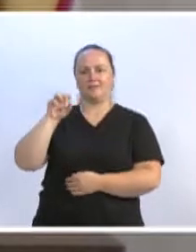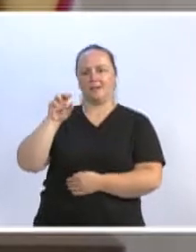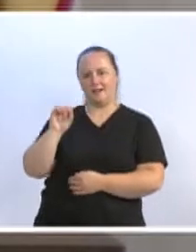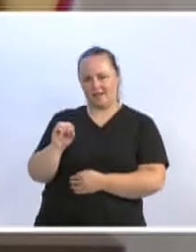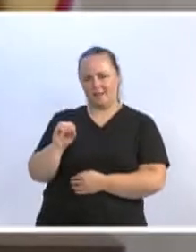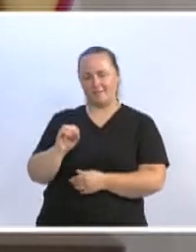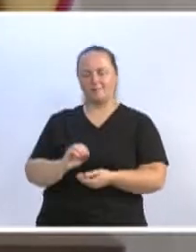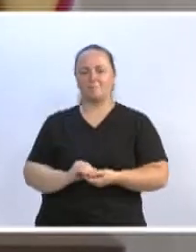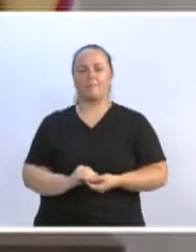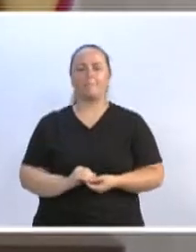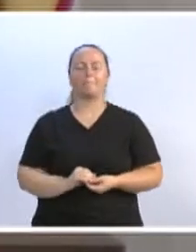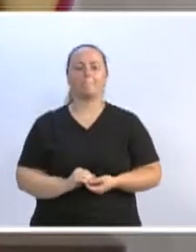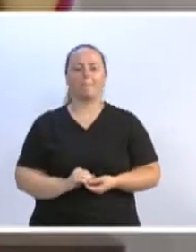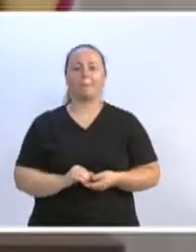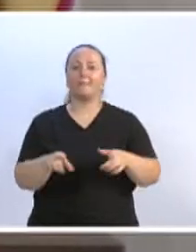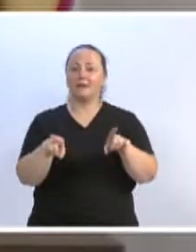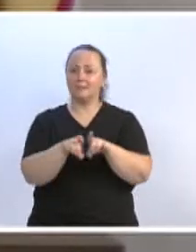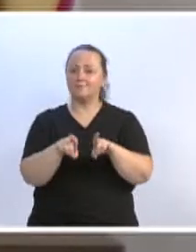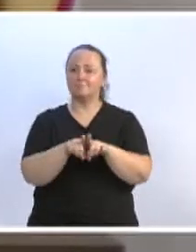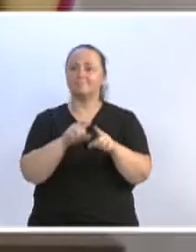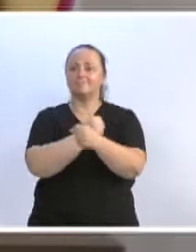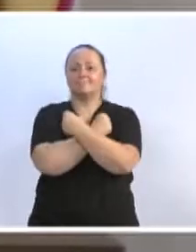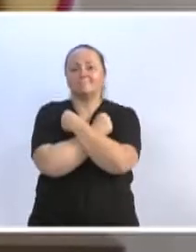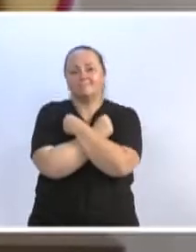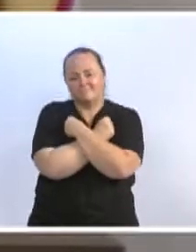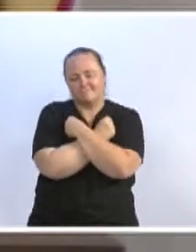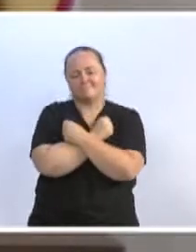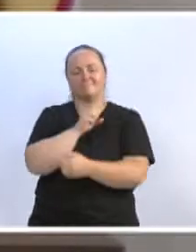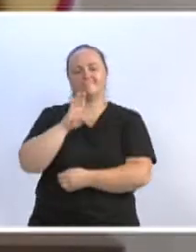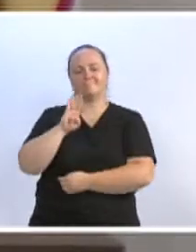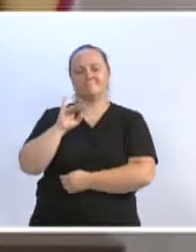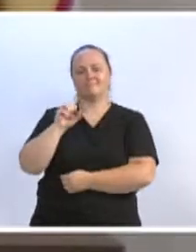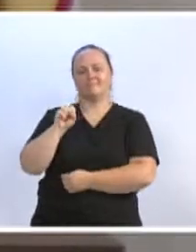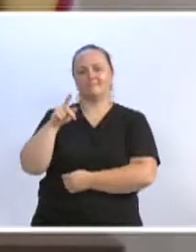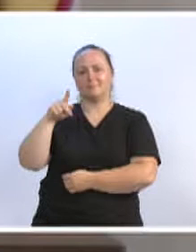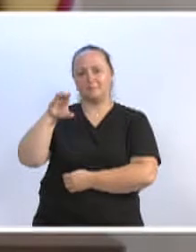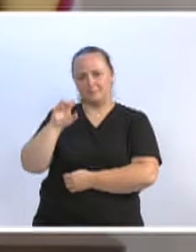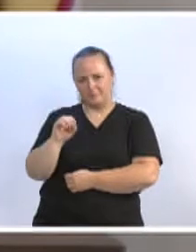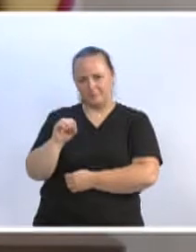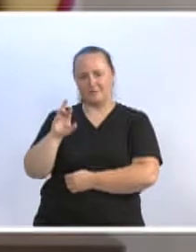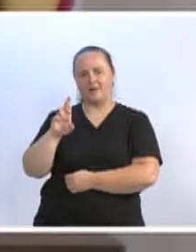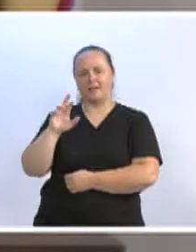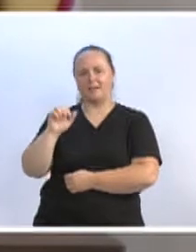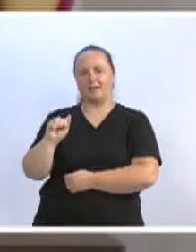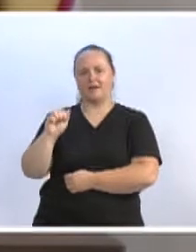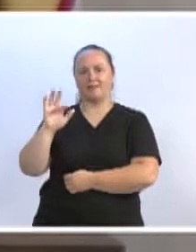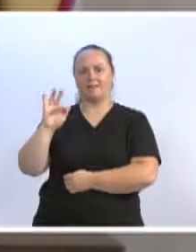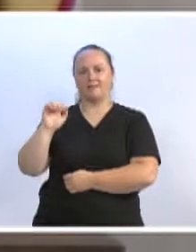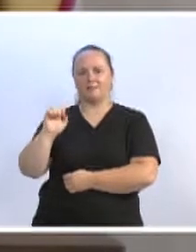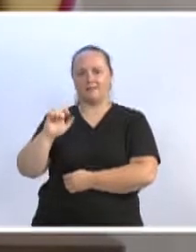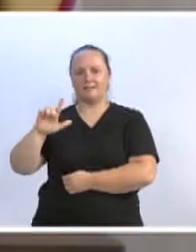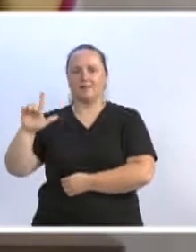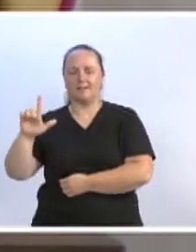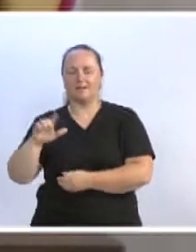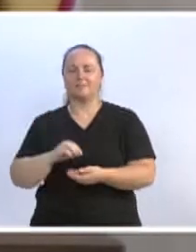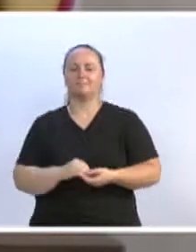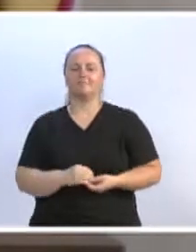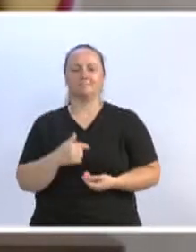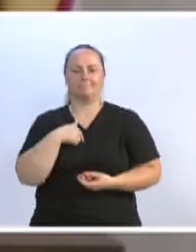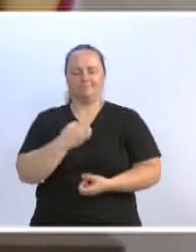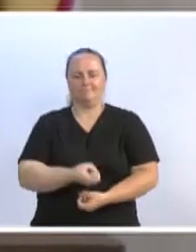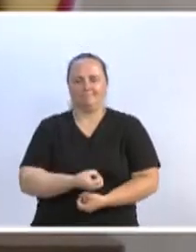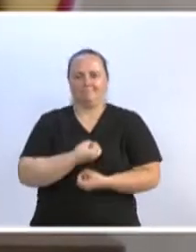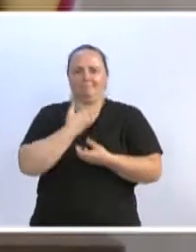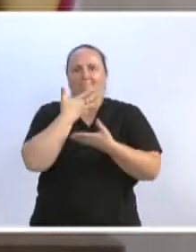abraço fraternal também ao bispo Dom Rafael E eu não sou tão bom nas palavras quanto